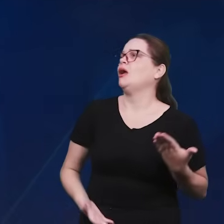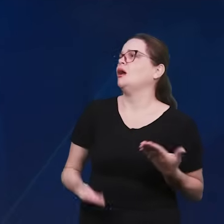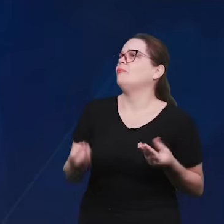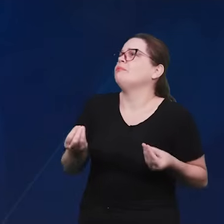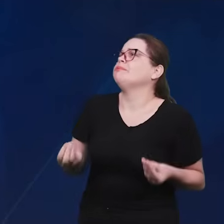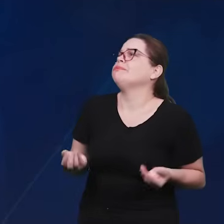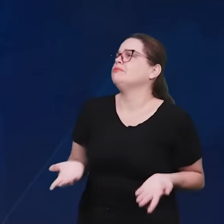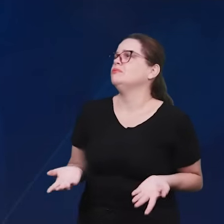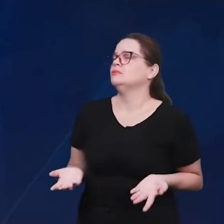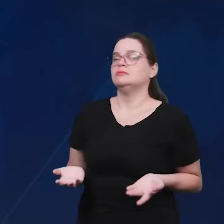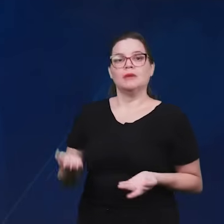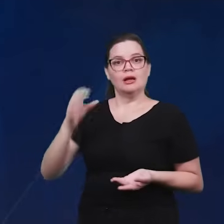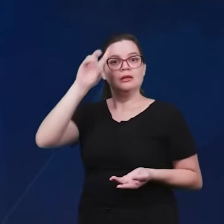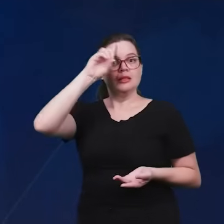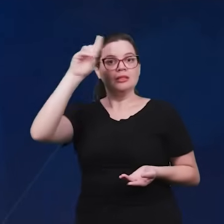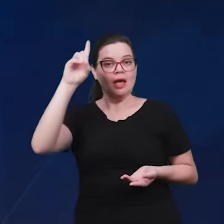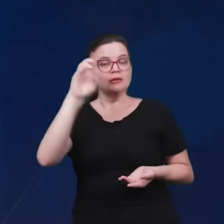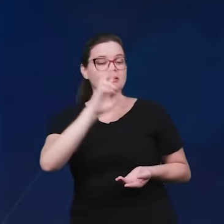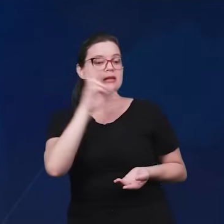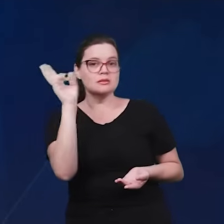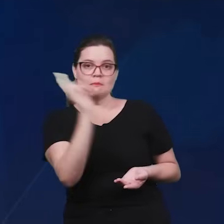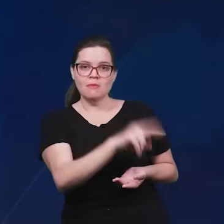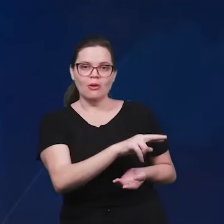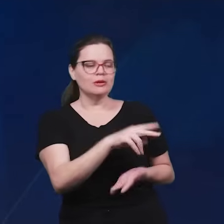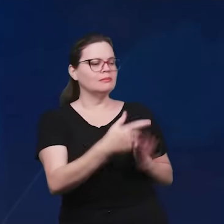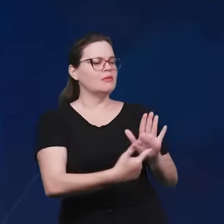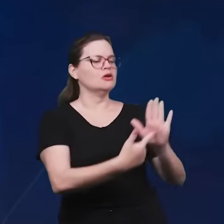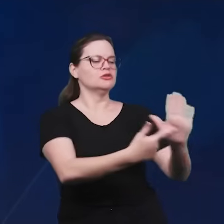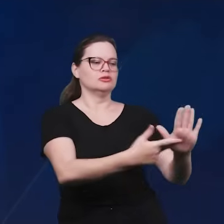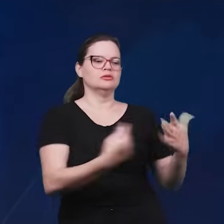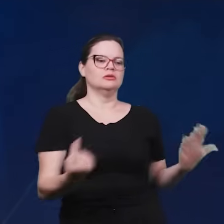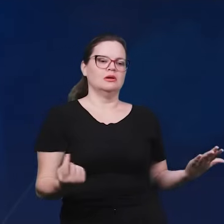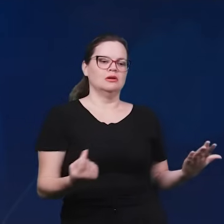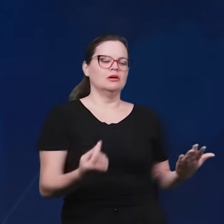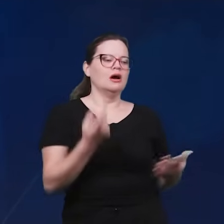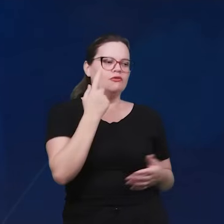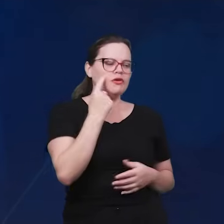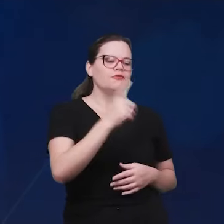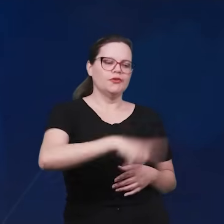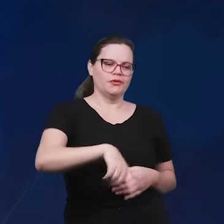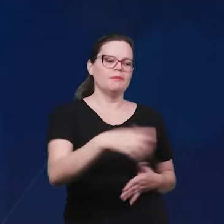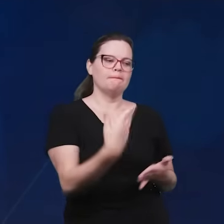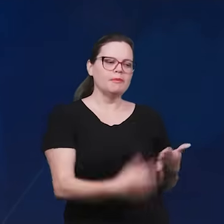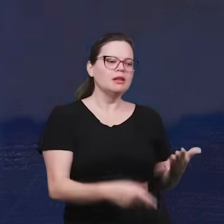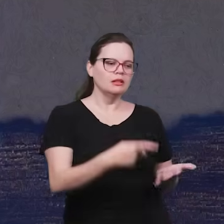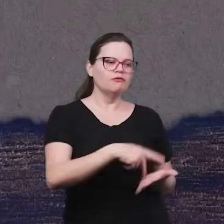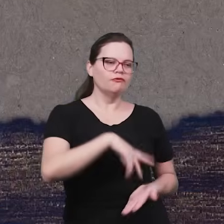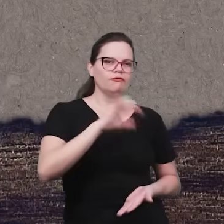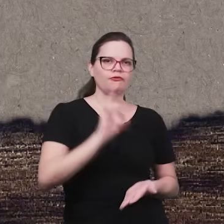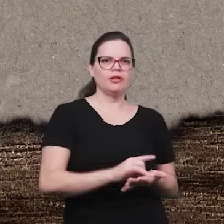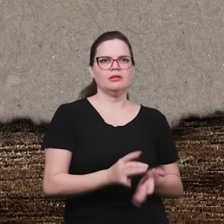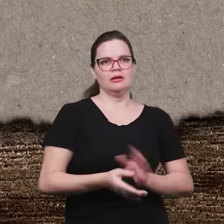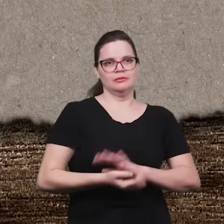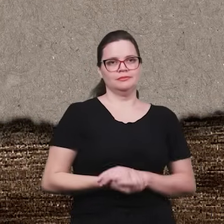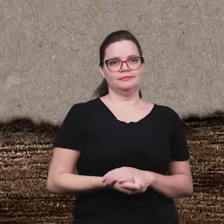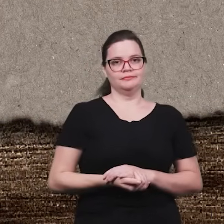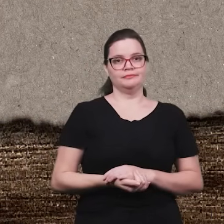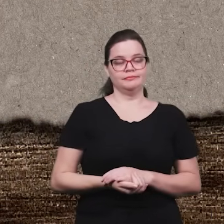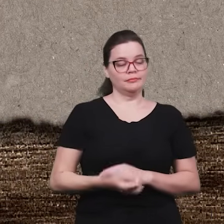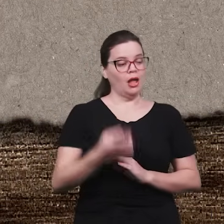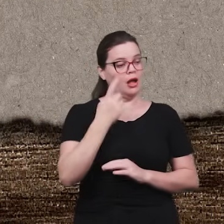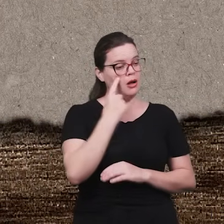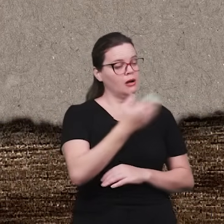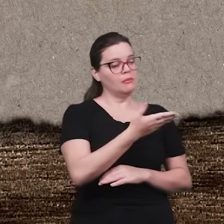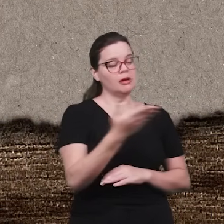Mas a resposta do Deus Santo revelou o motivo daquela triste derrota. A